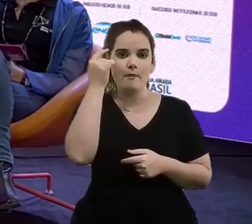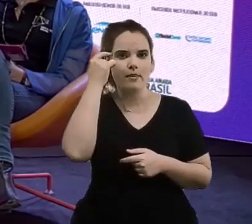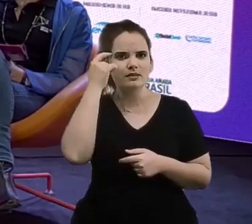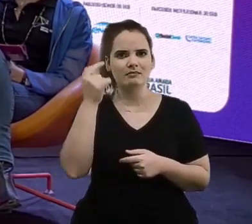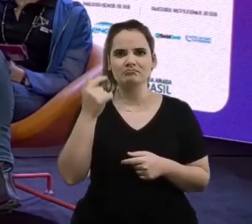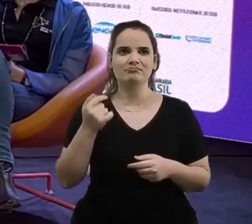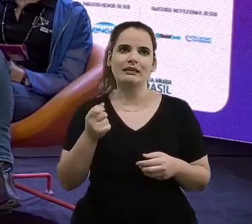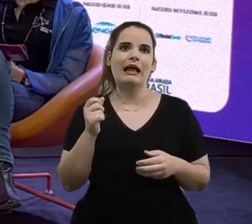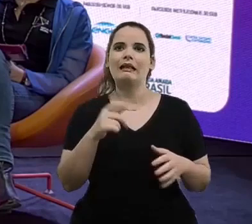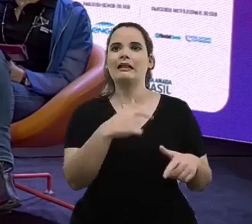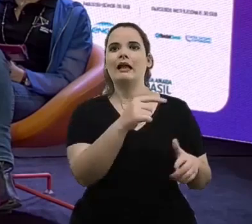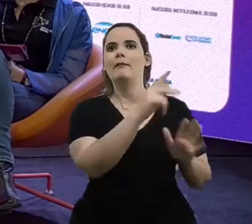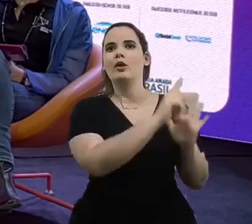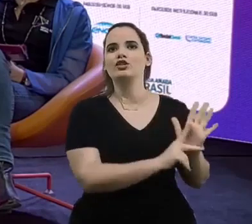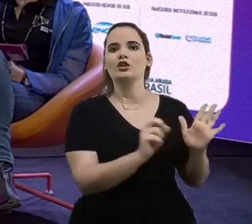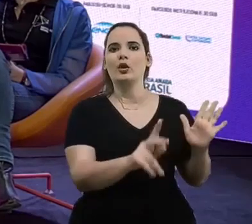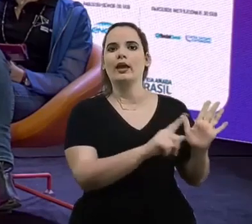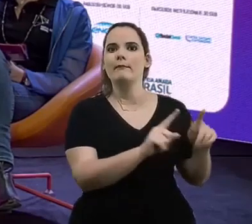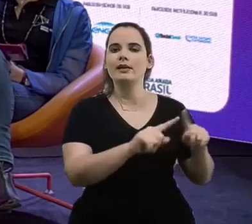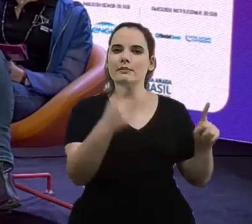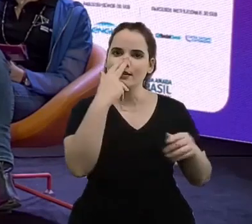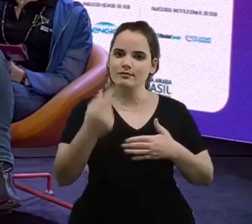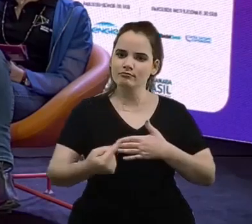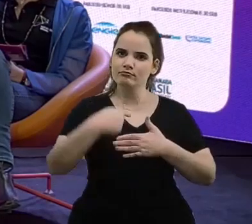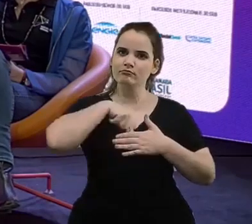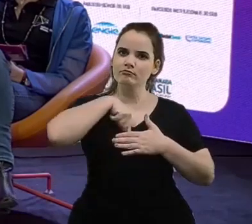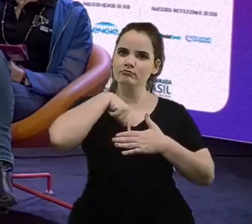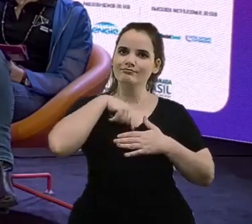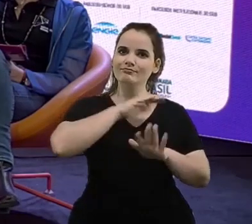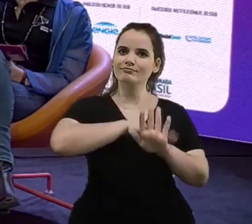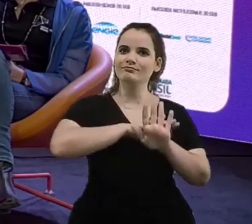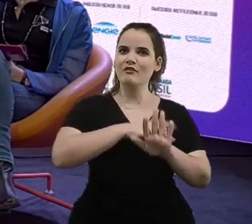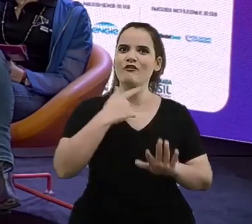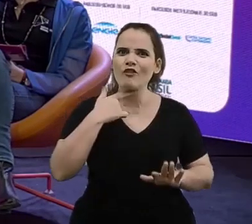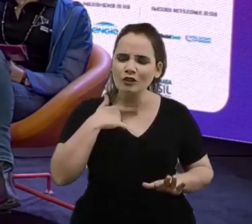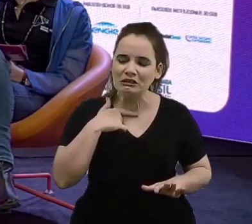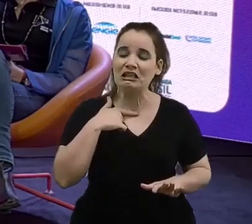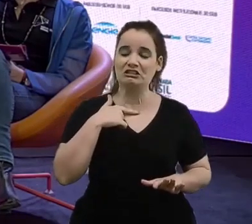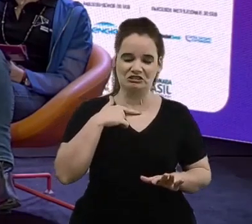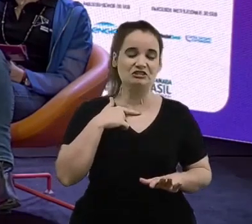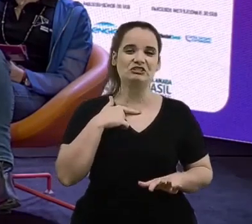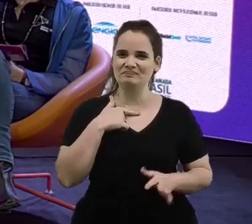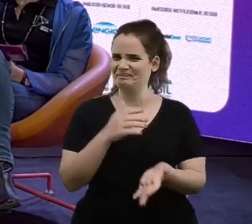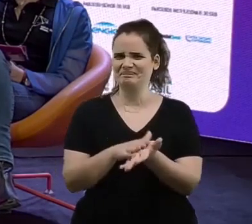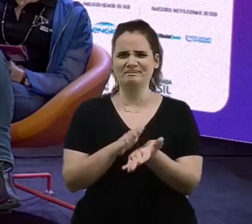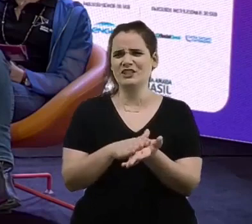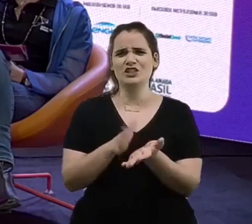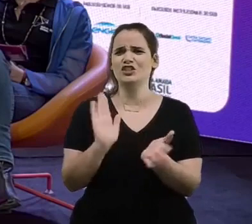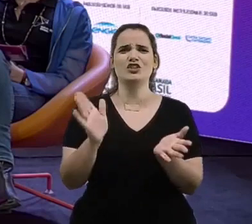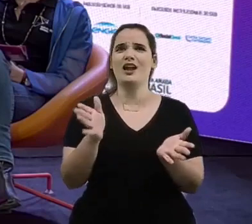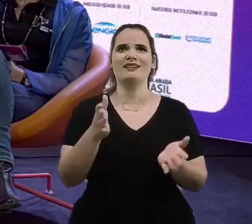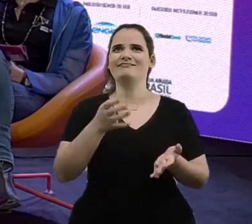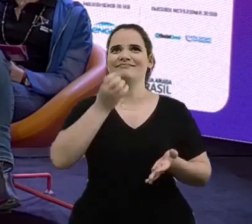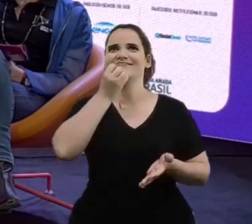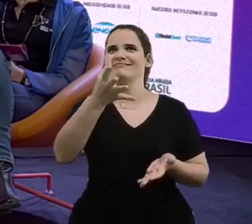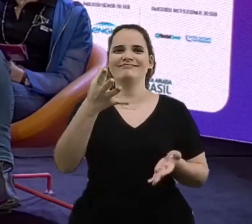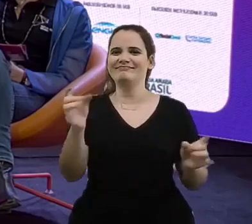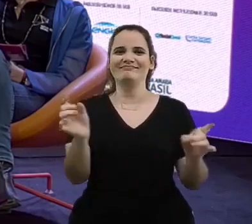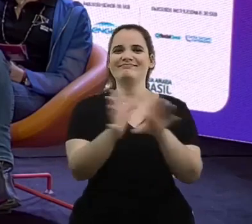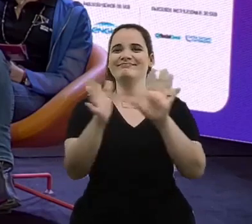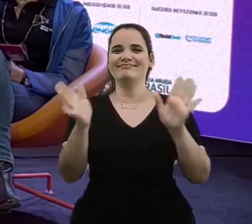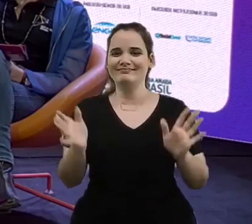do ponto de vista de consolidação de dados, quanto do ponto de vista de alimentação, cruzando e fazendo relacionamento entre essas bases,